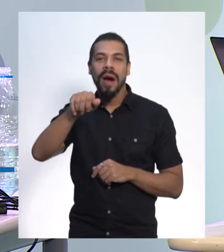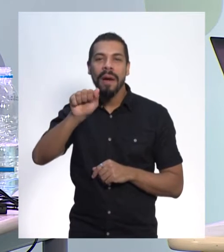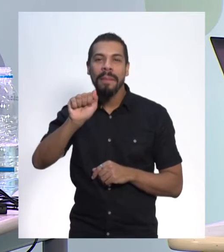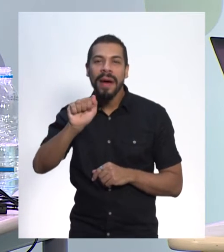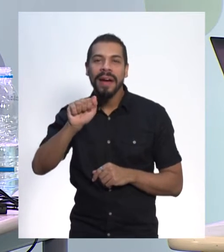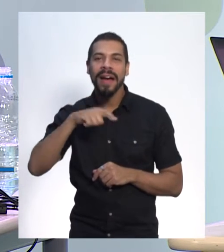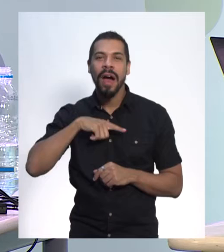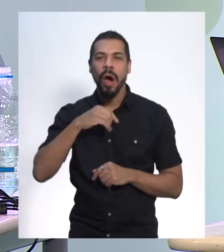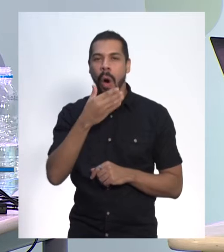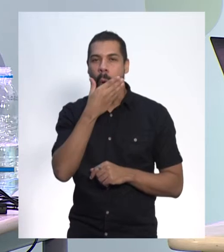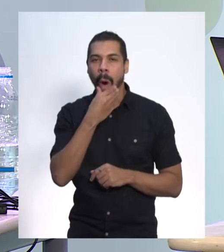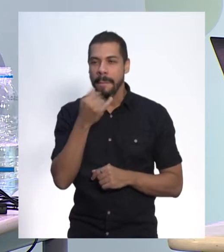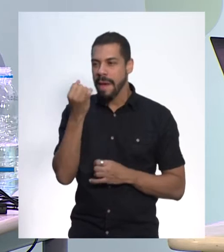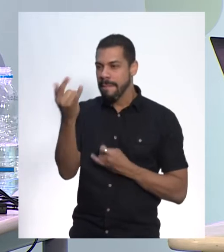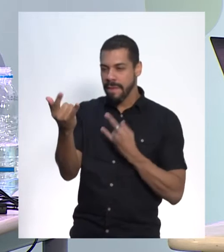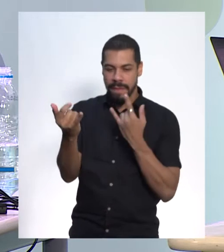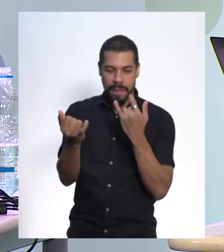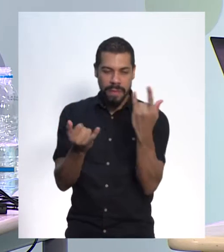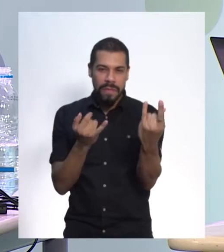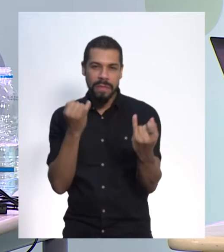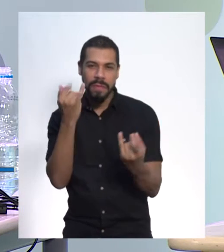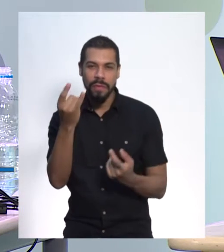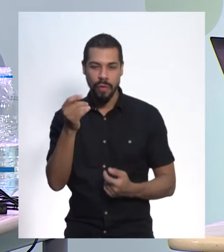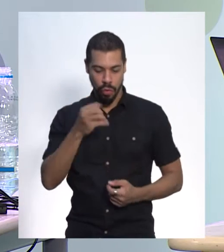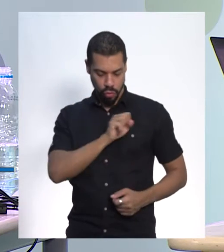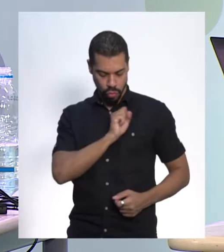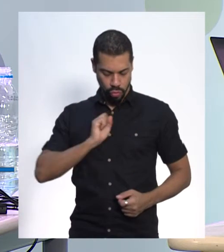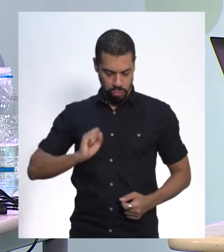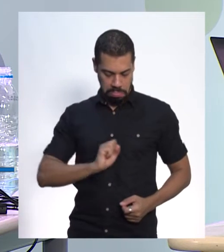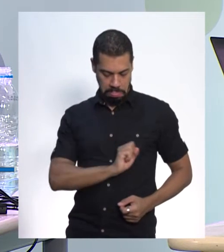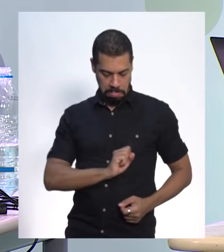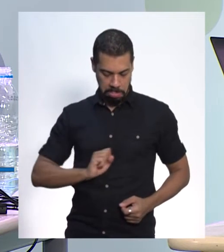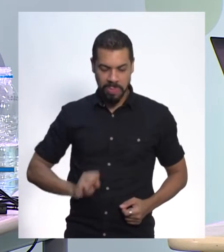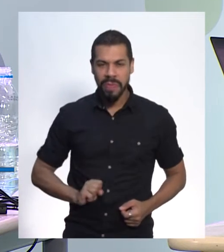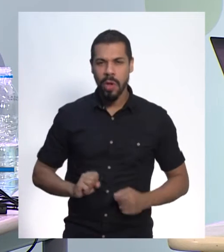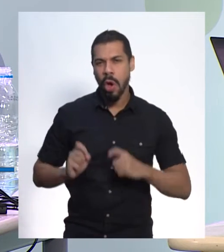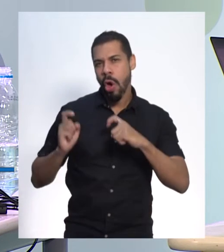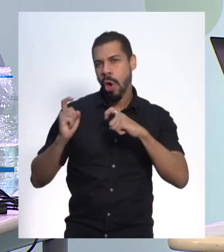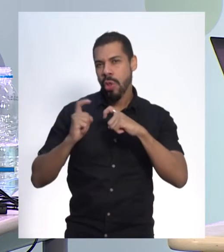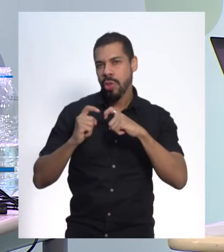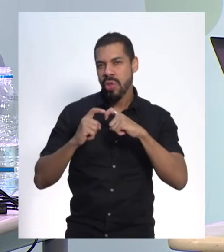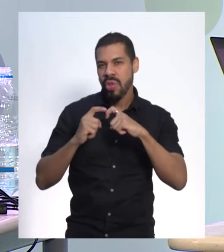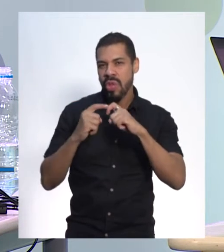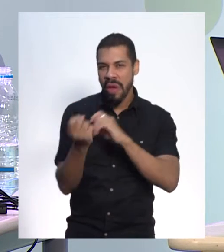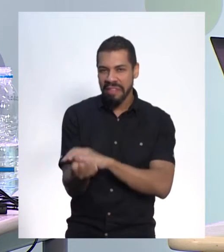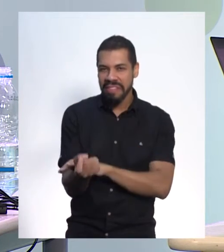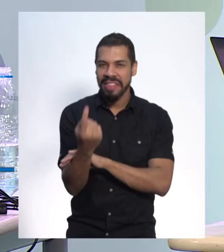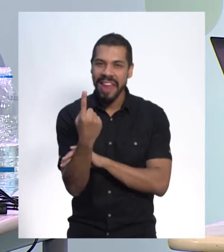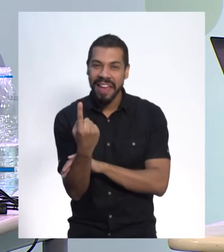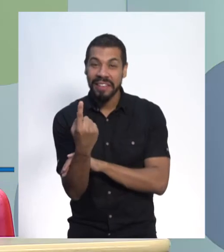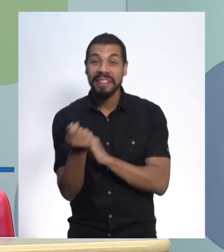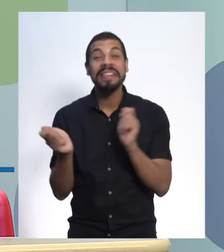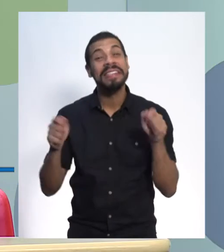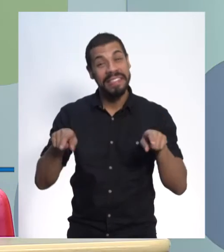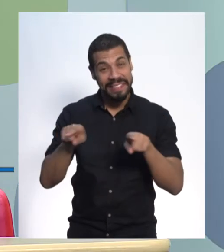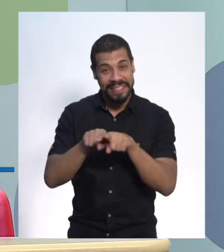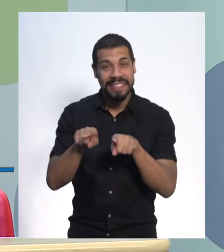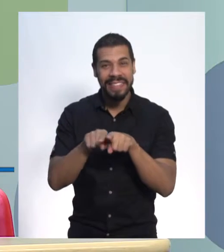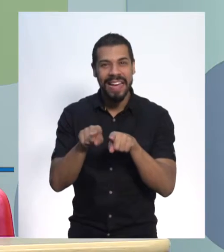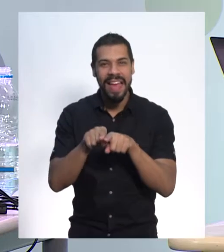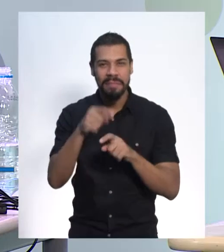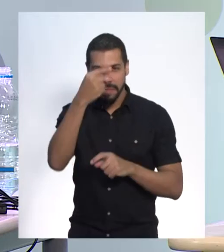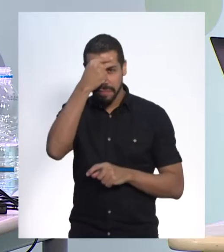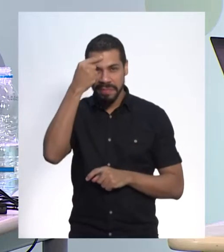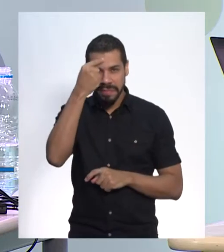Homem-Aranha, Superman, Doutor Estranho e o meu preferido, Harry Potter. Esses estão certos?